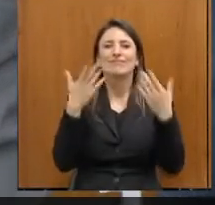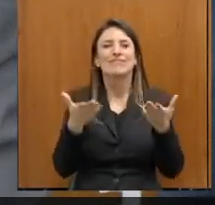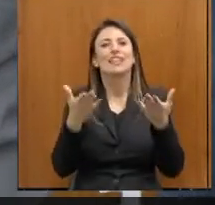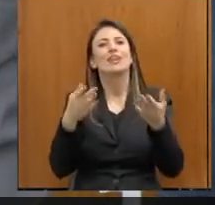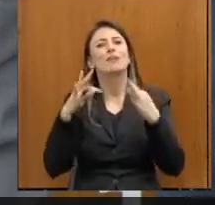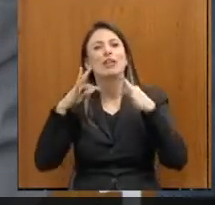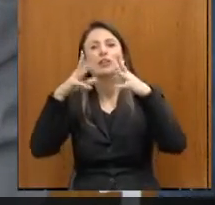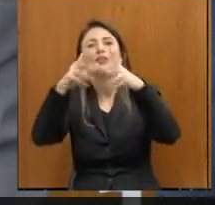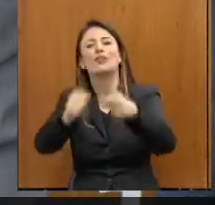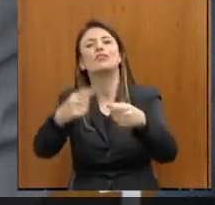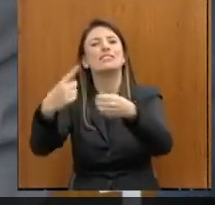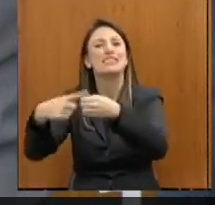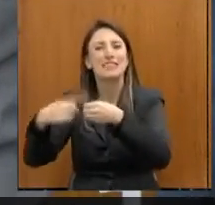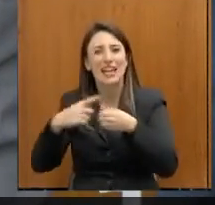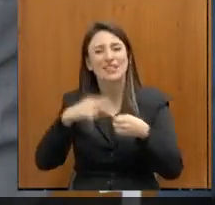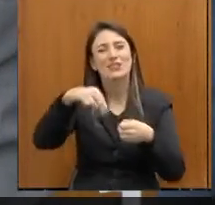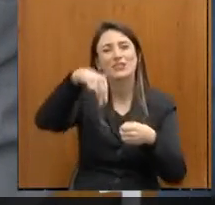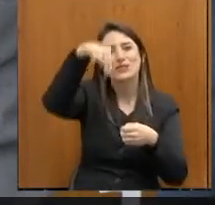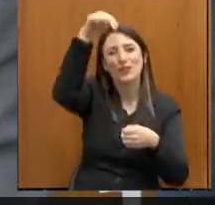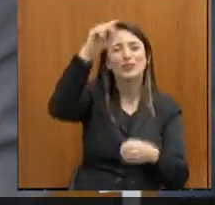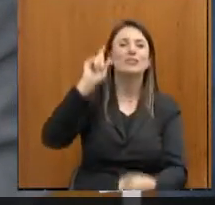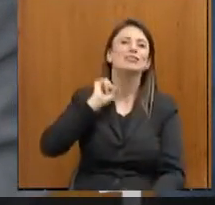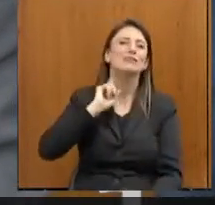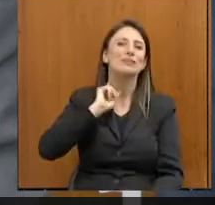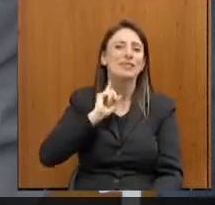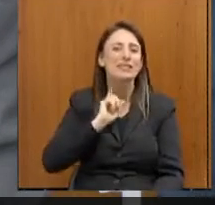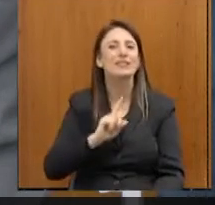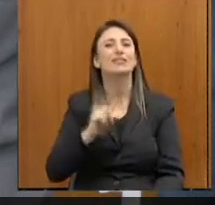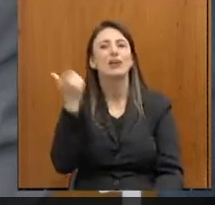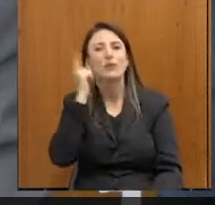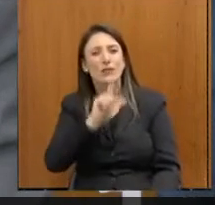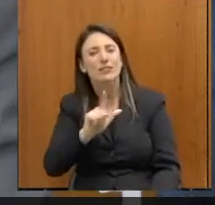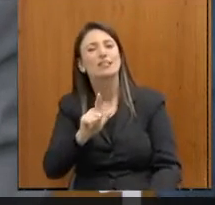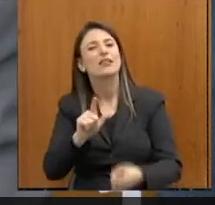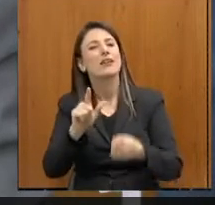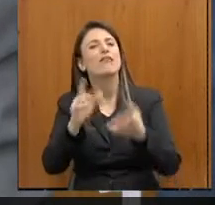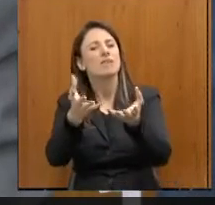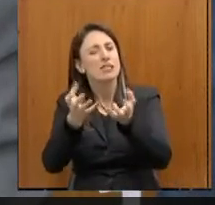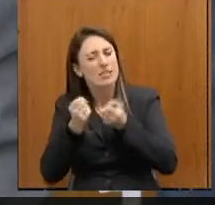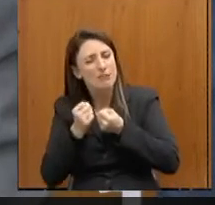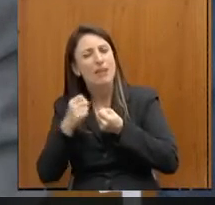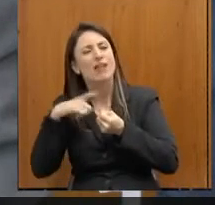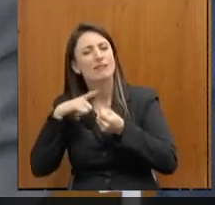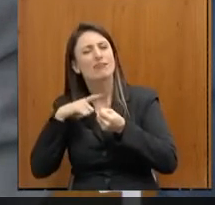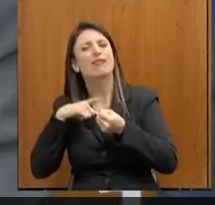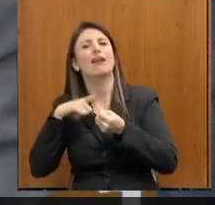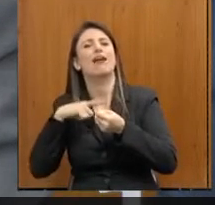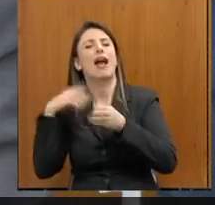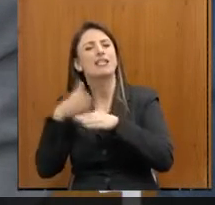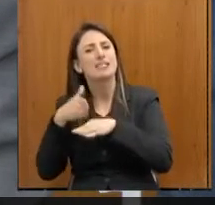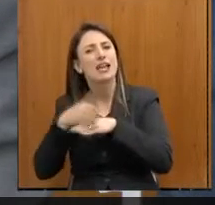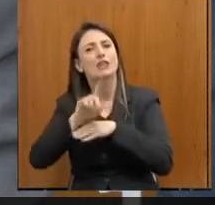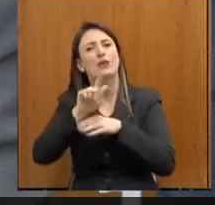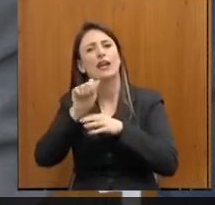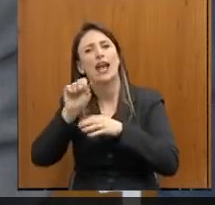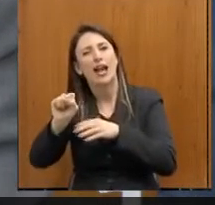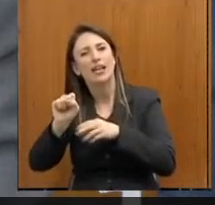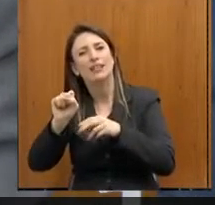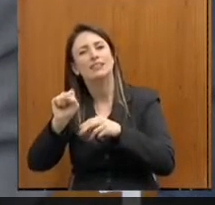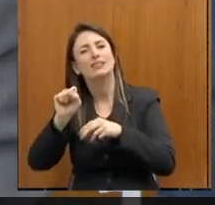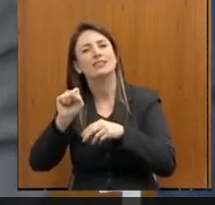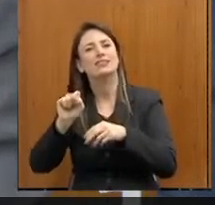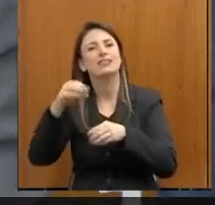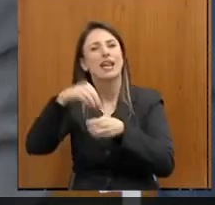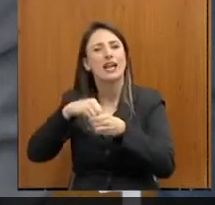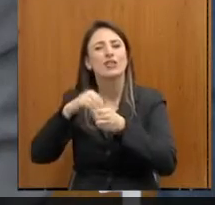o corte minhas costas e também prestigiada nesse novo modelo da do gasto através das termoelétrica